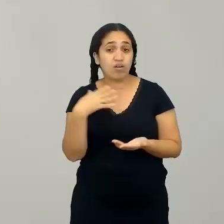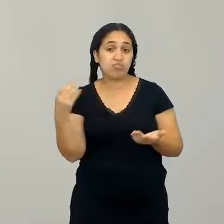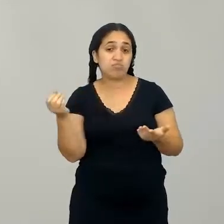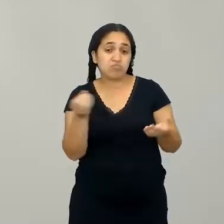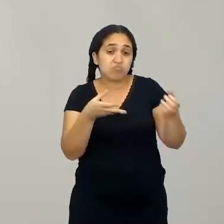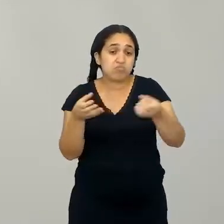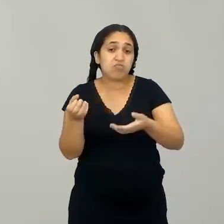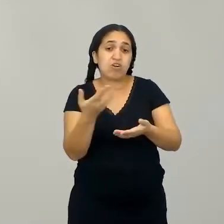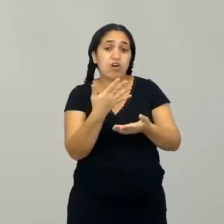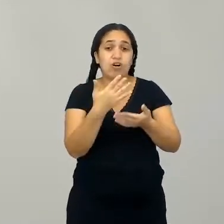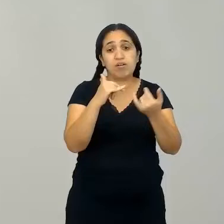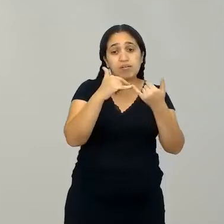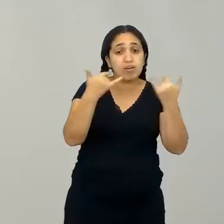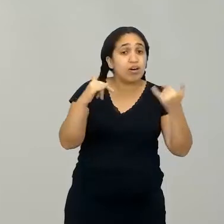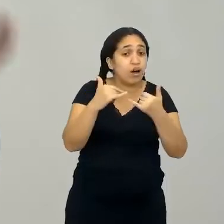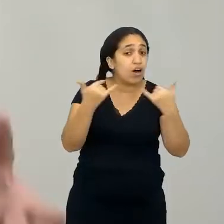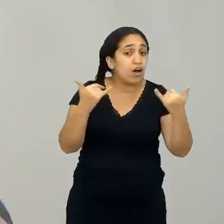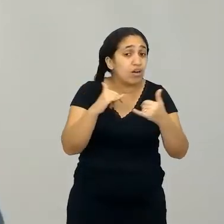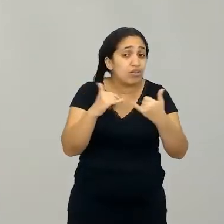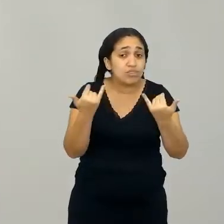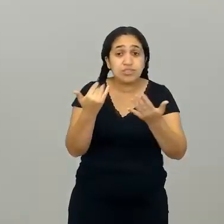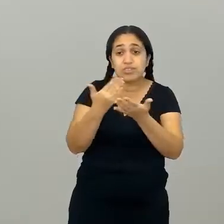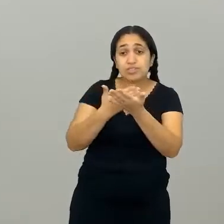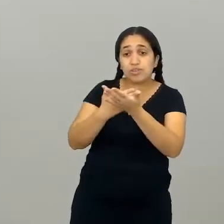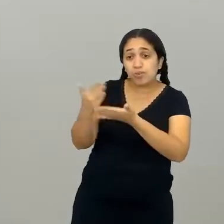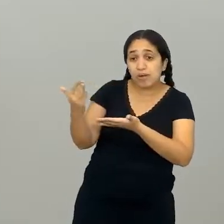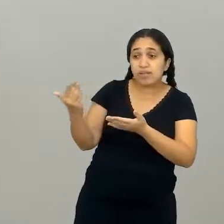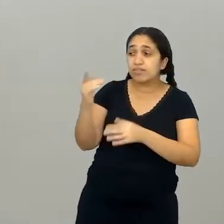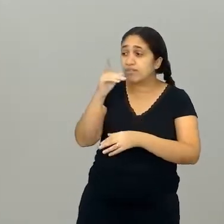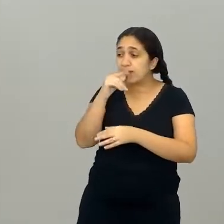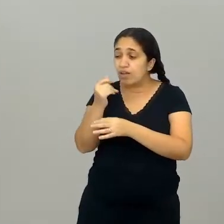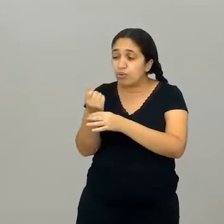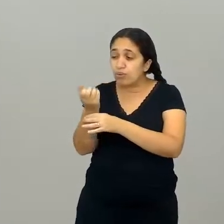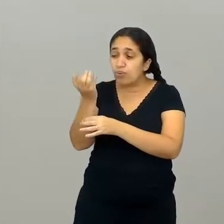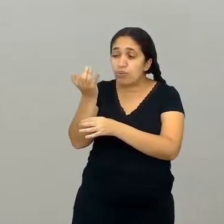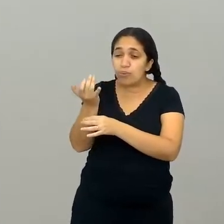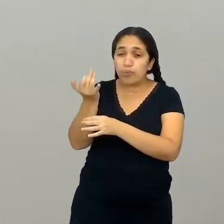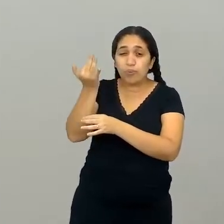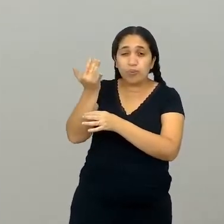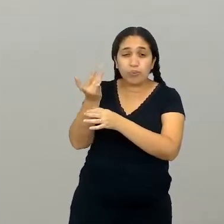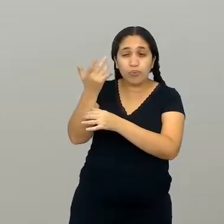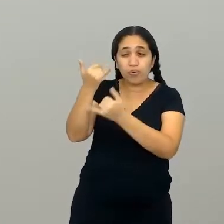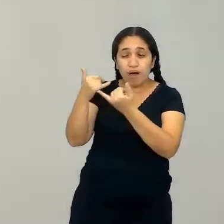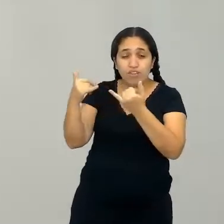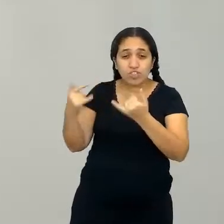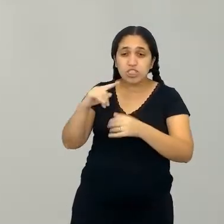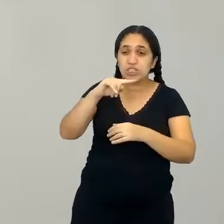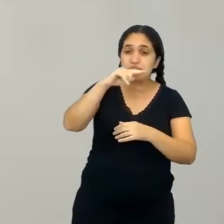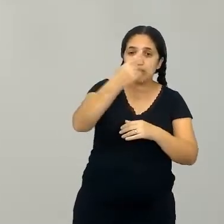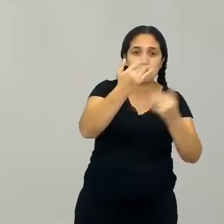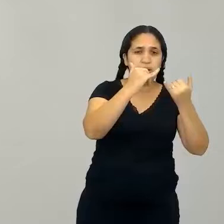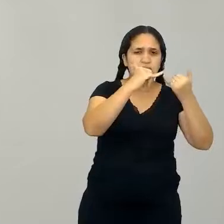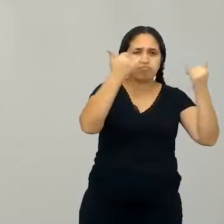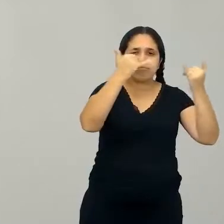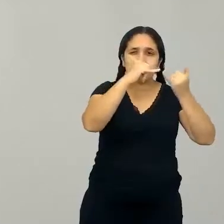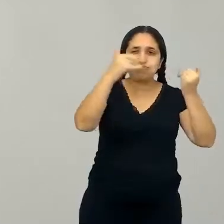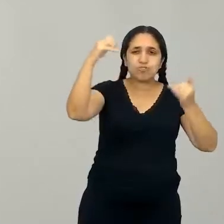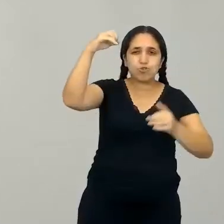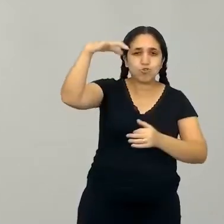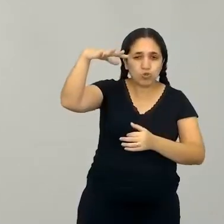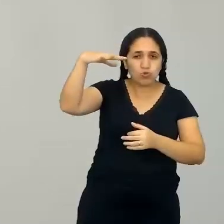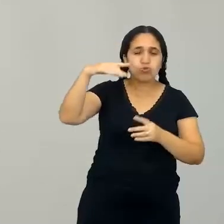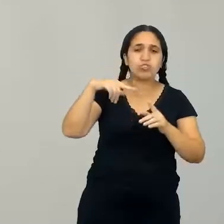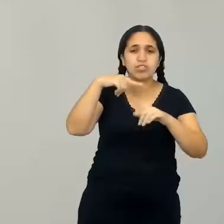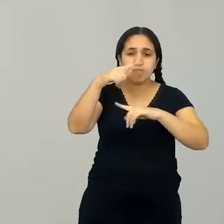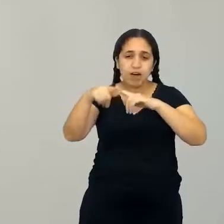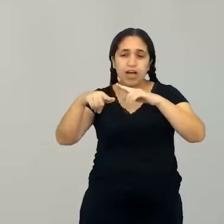energia, né? Começando com energia a vapor, aí mais adiante a gente vai ter eletricidade, tudo isso vai